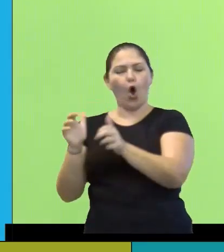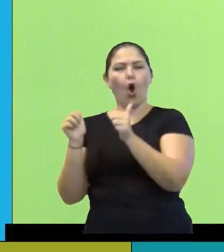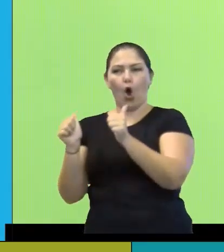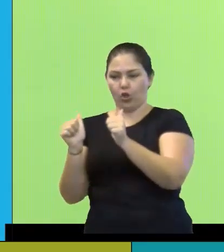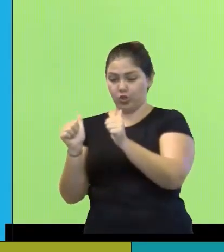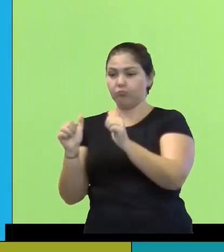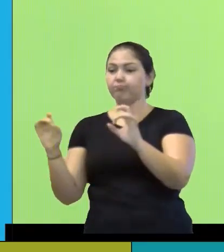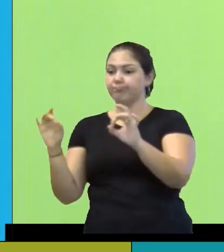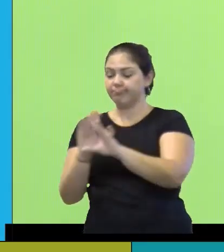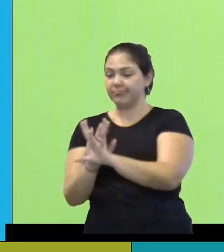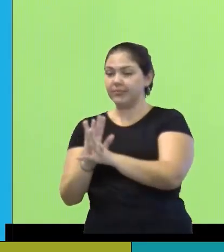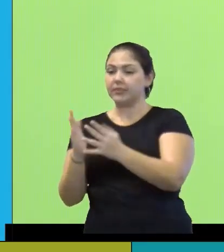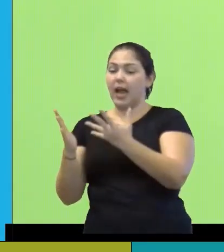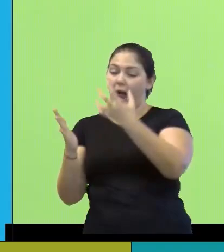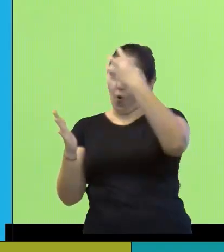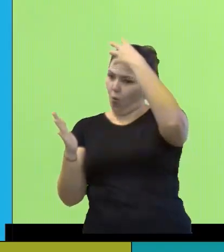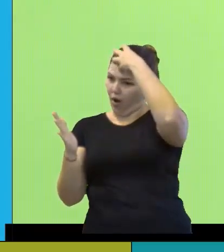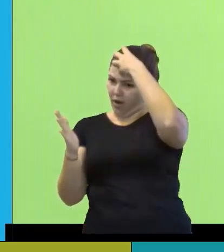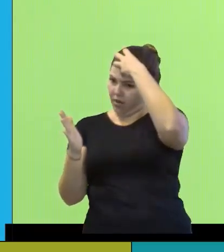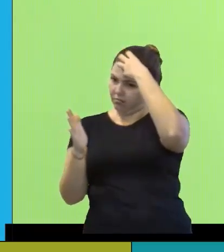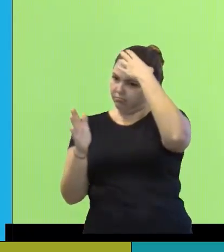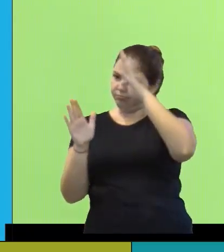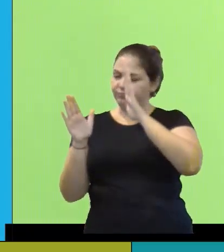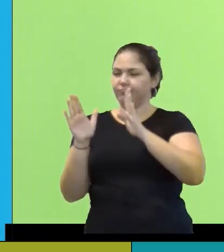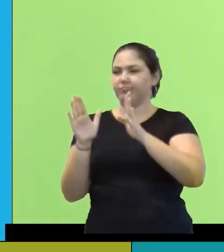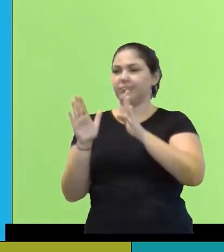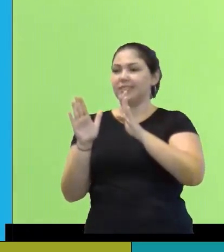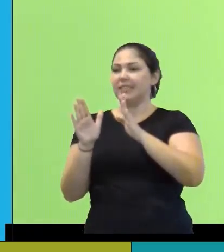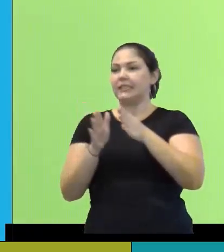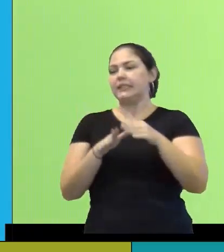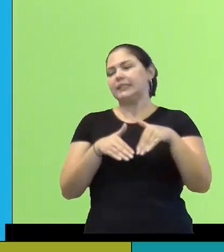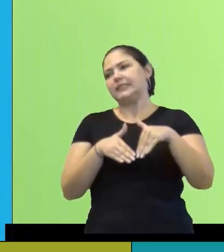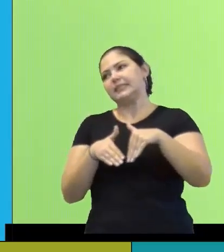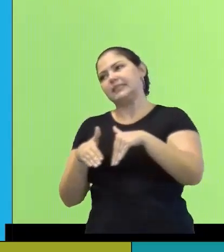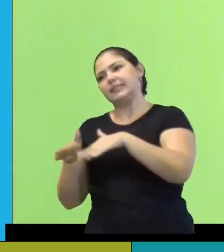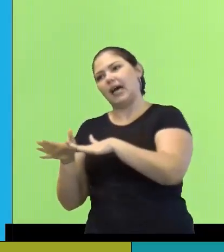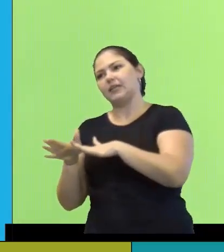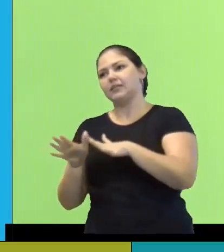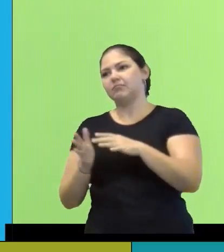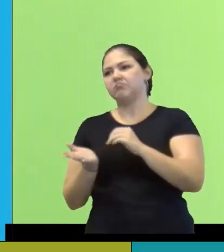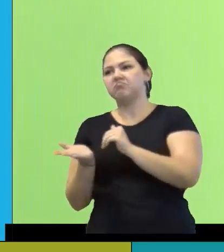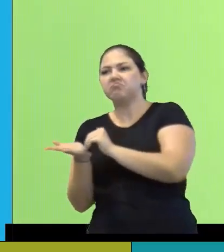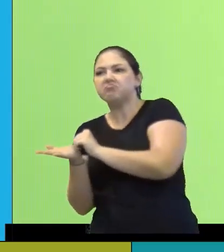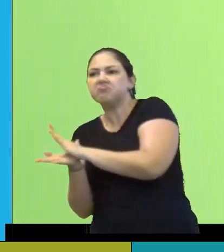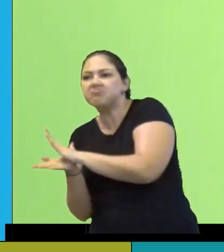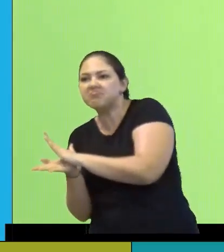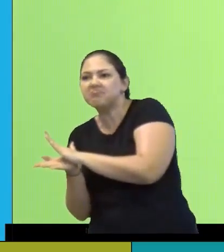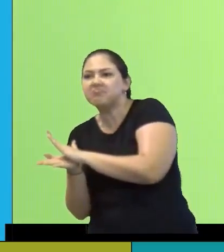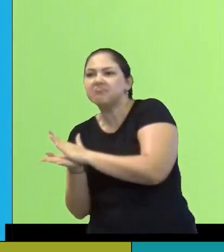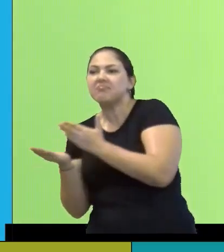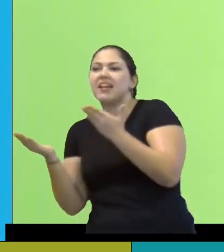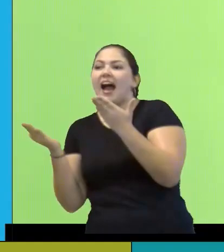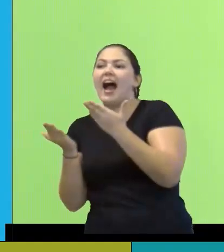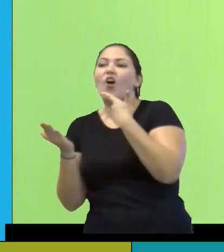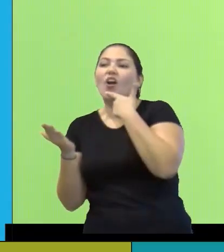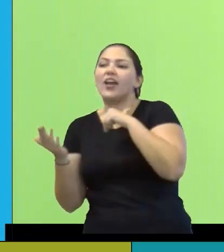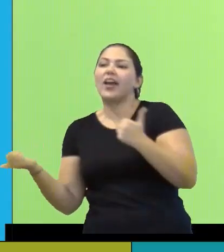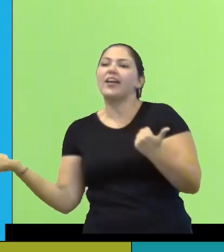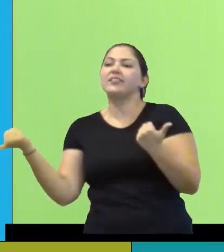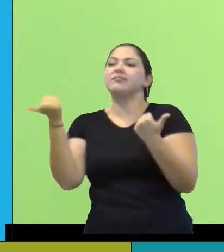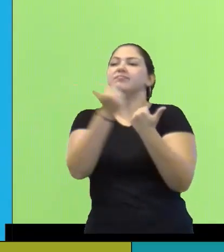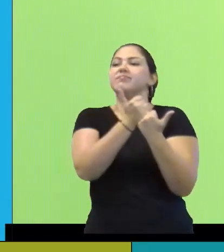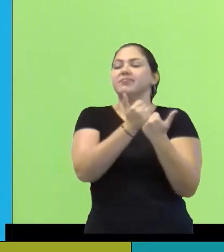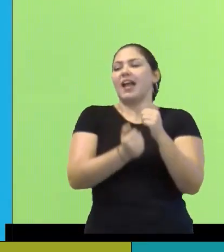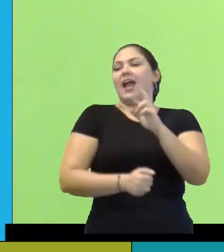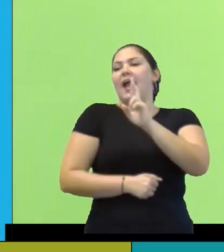povo. Devolver o poder ao povo é exatamente a essência do que nós chamamos de